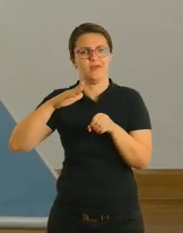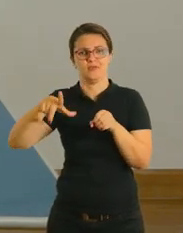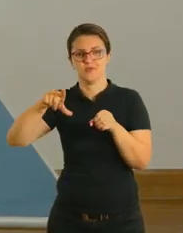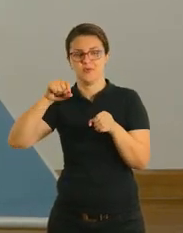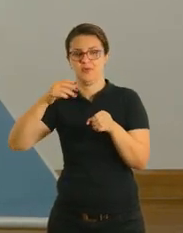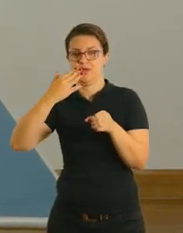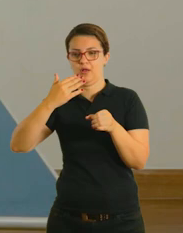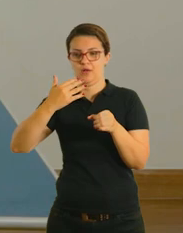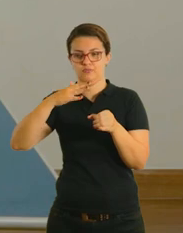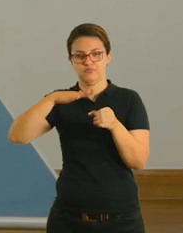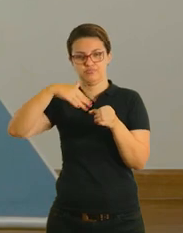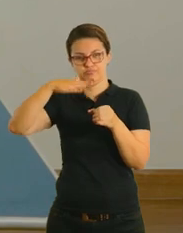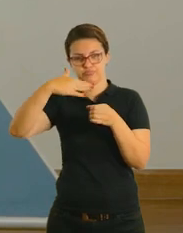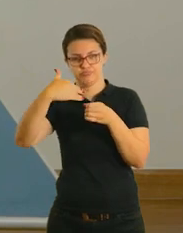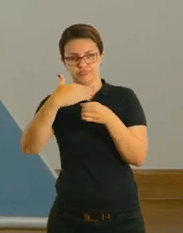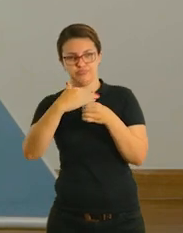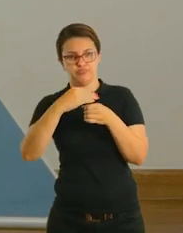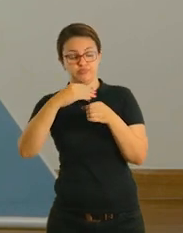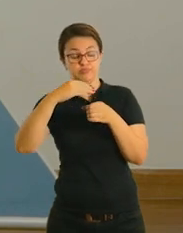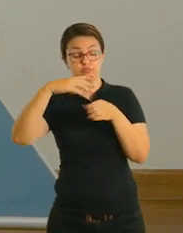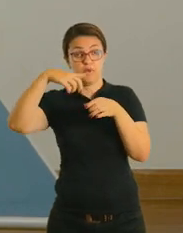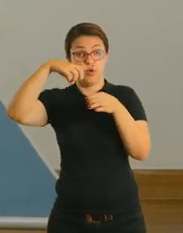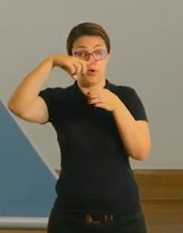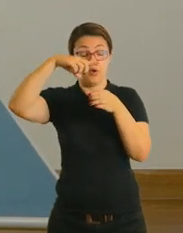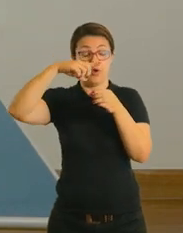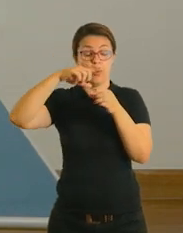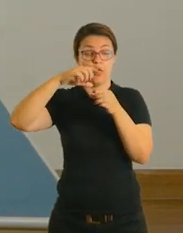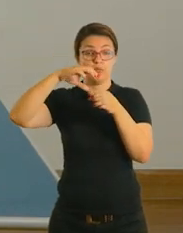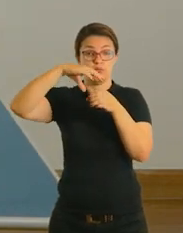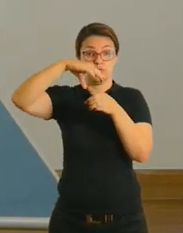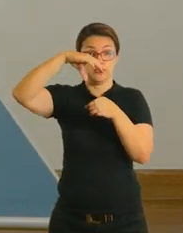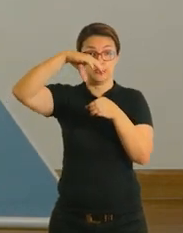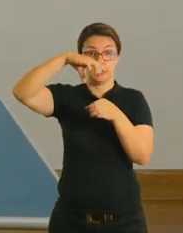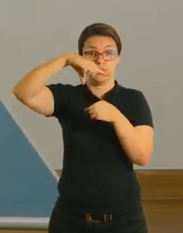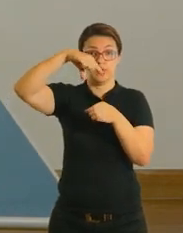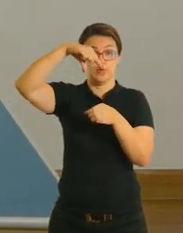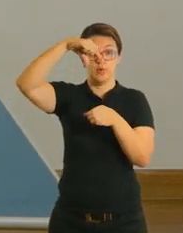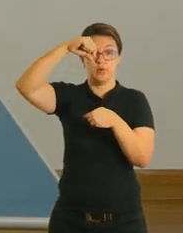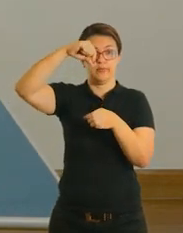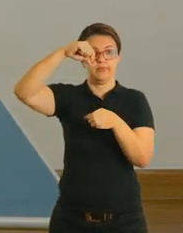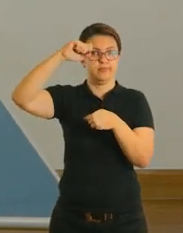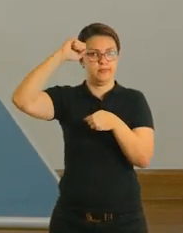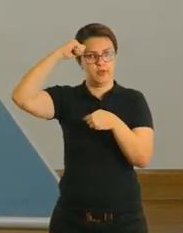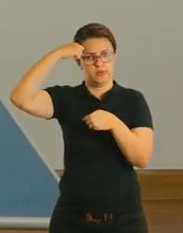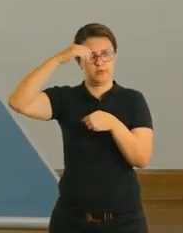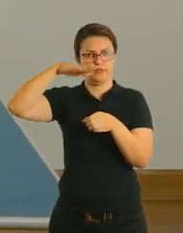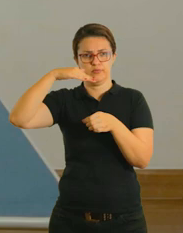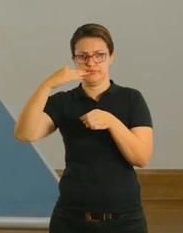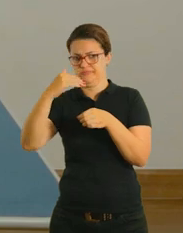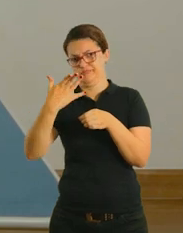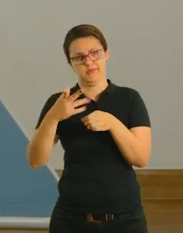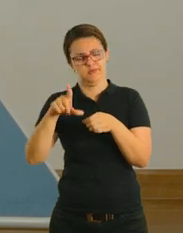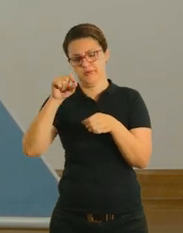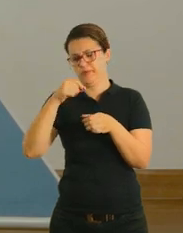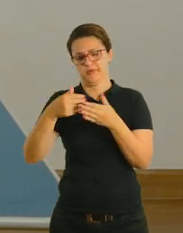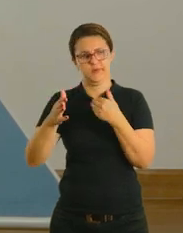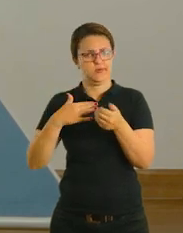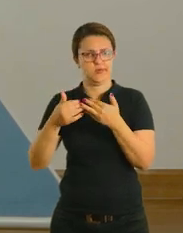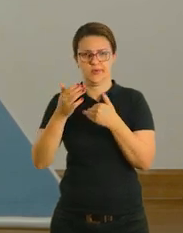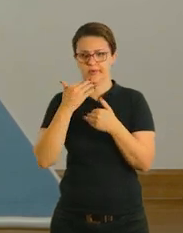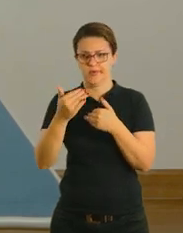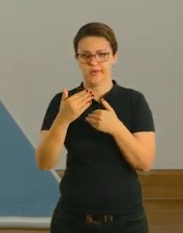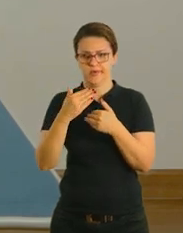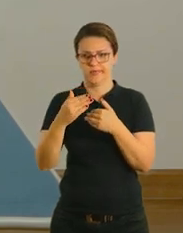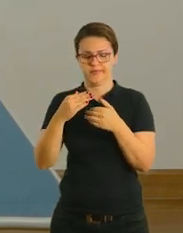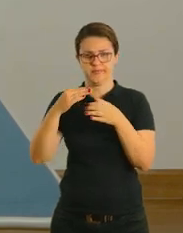Aqui, pintei de preto, mas vocês pintem da cor que vocês mais gostarem. O cone, vocês vão colocar